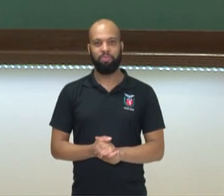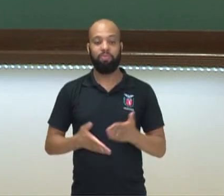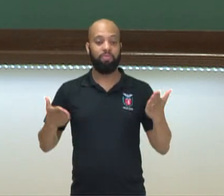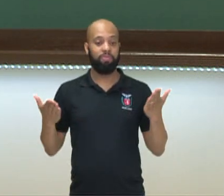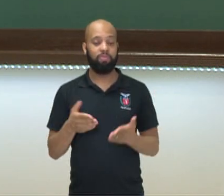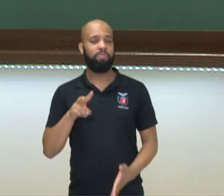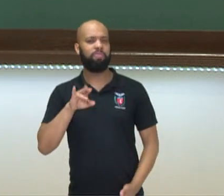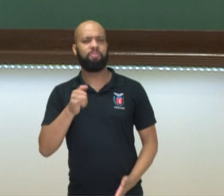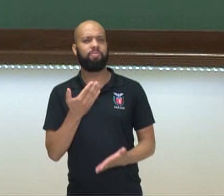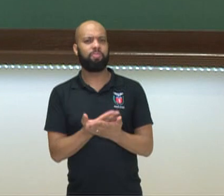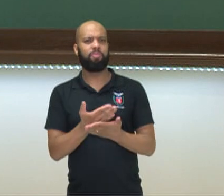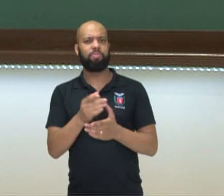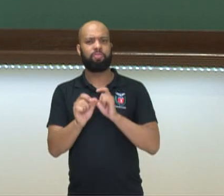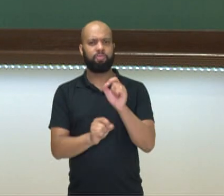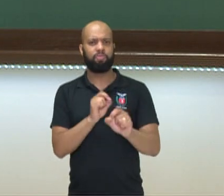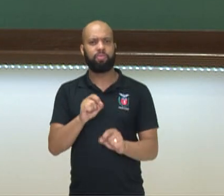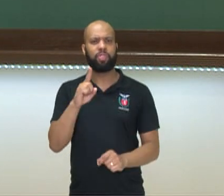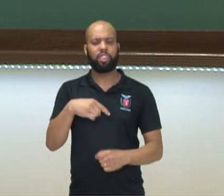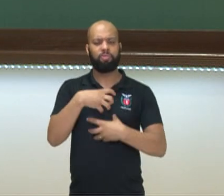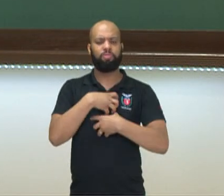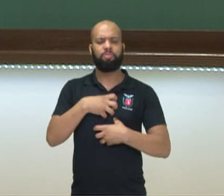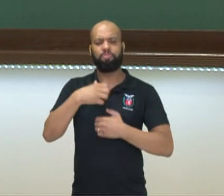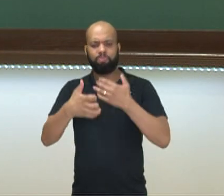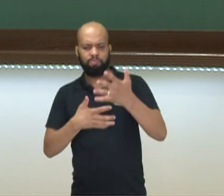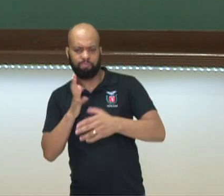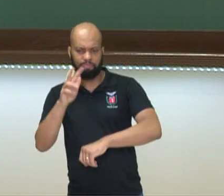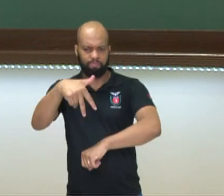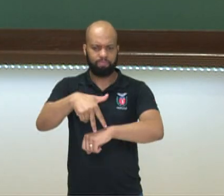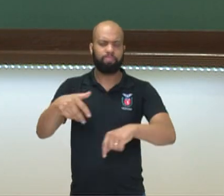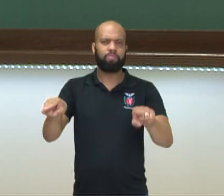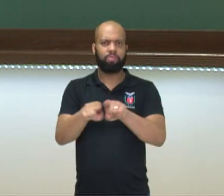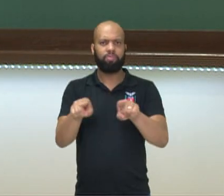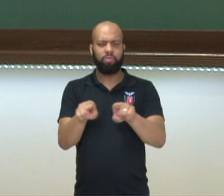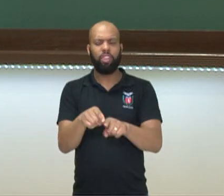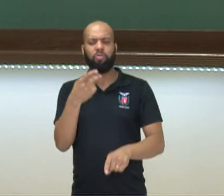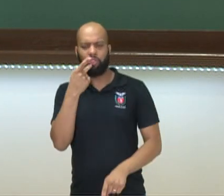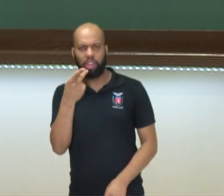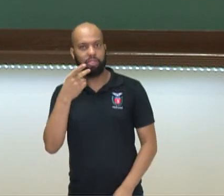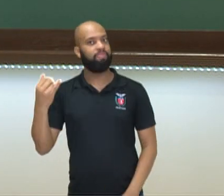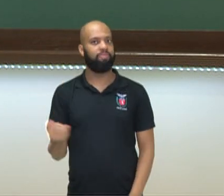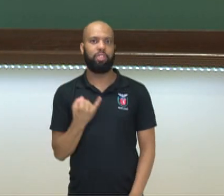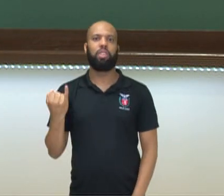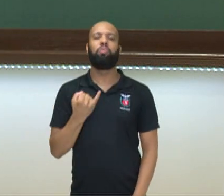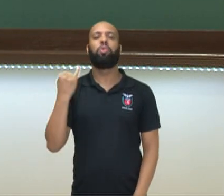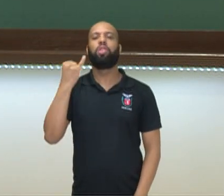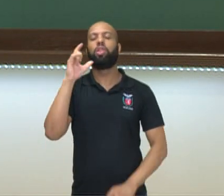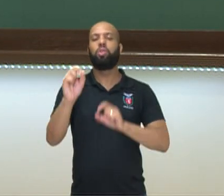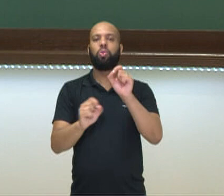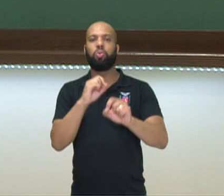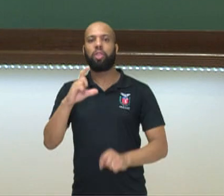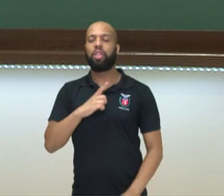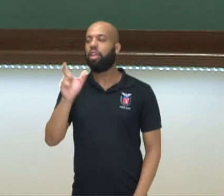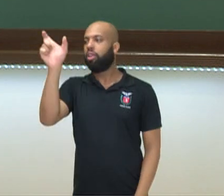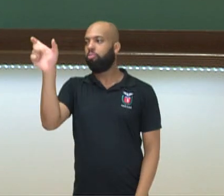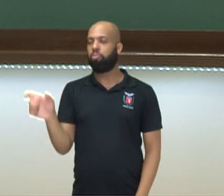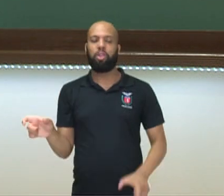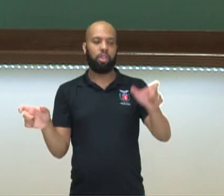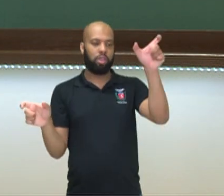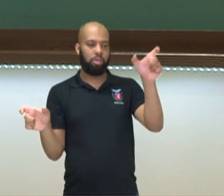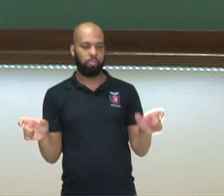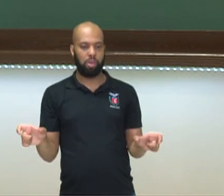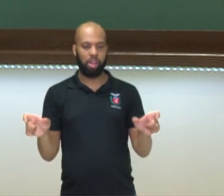Hoje vamos falar sobre oratória, retórica e a importância do respeito às